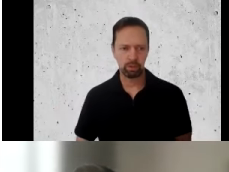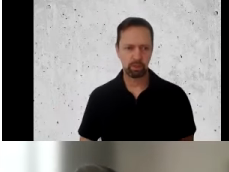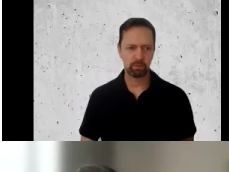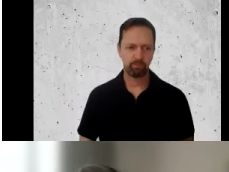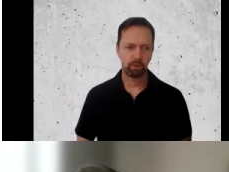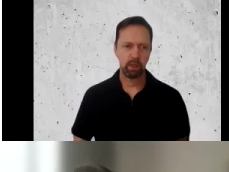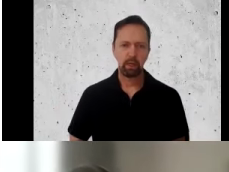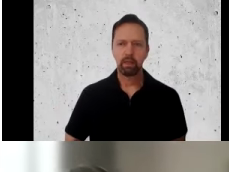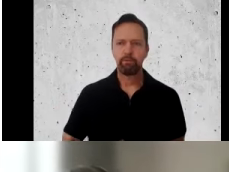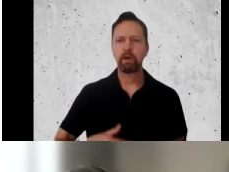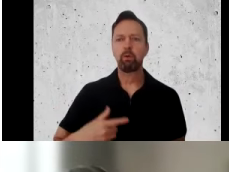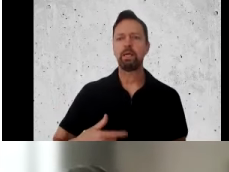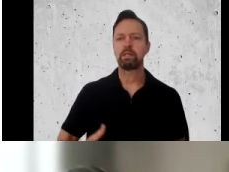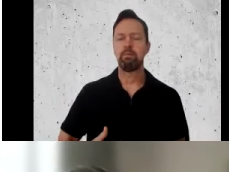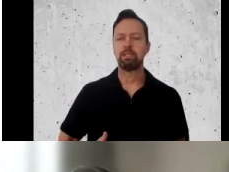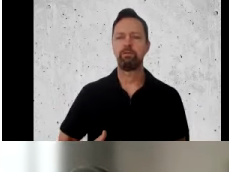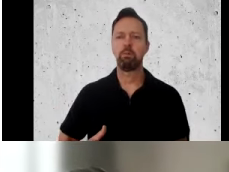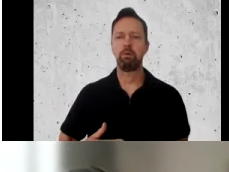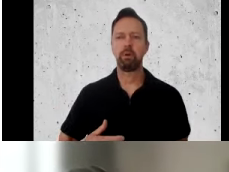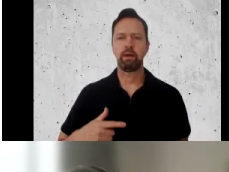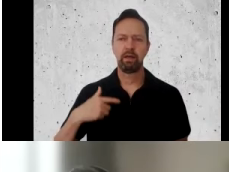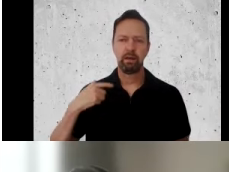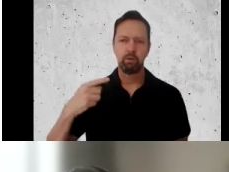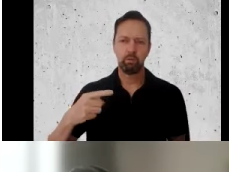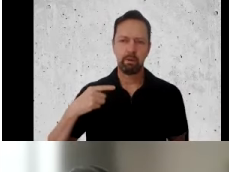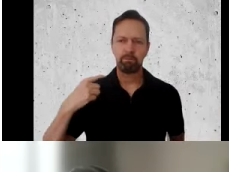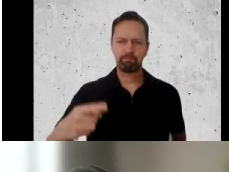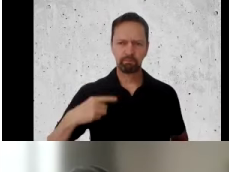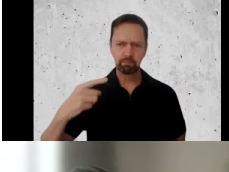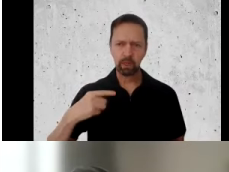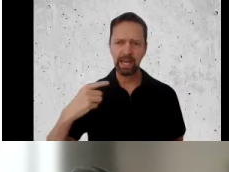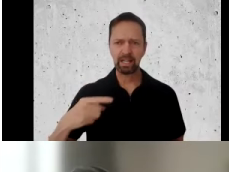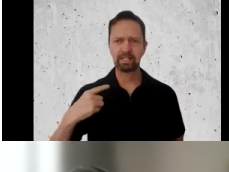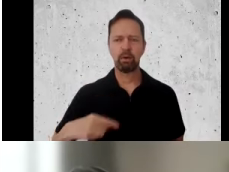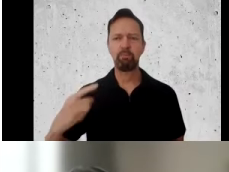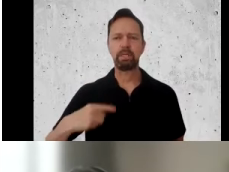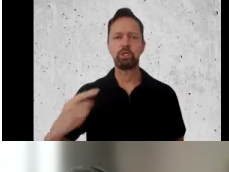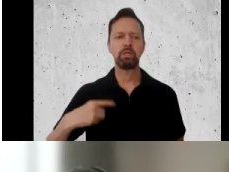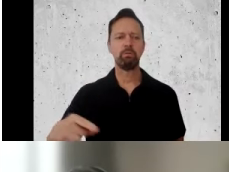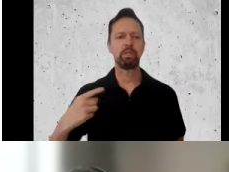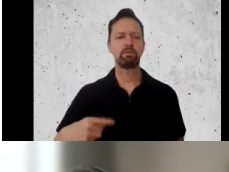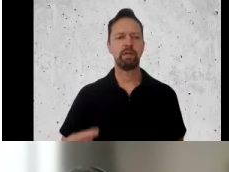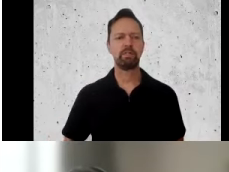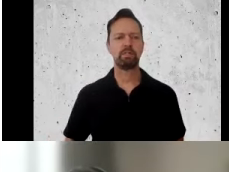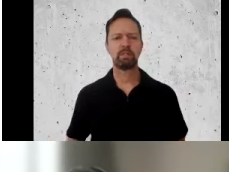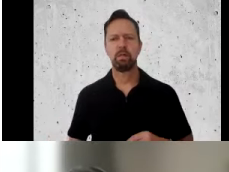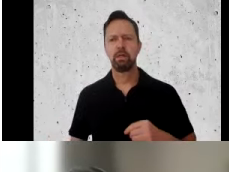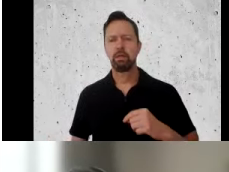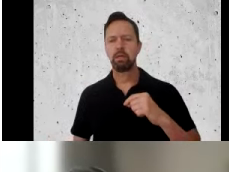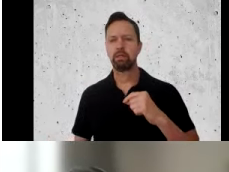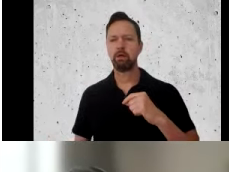comum acontecer isso. Frequência também. Se for uma relação repetida muitas